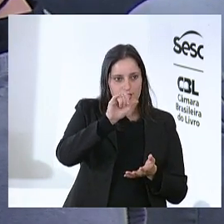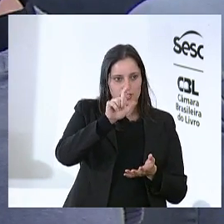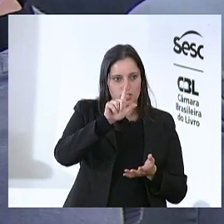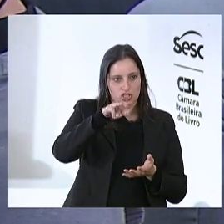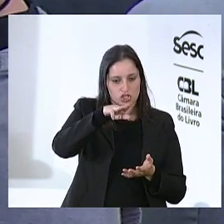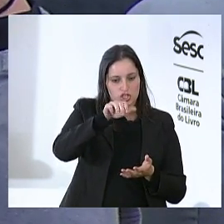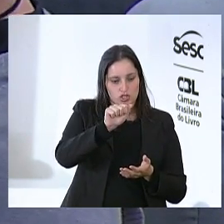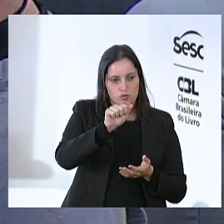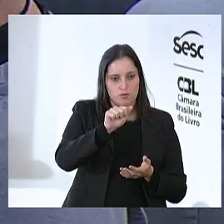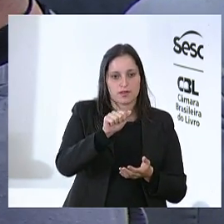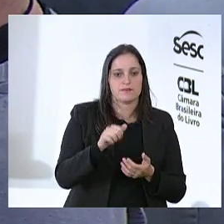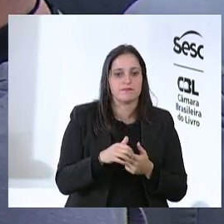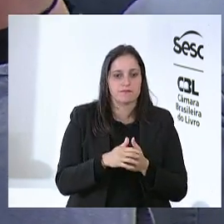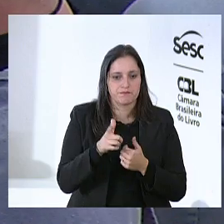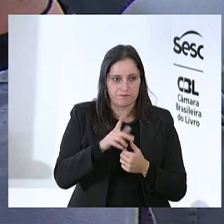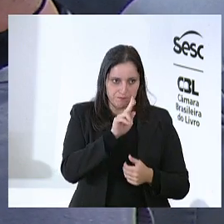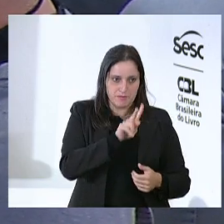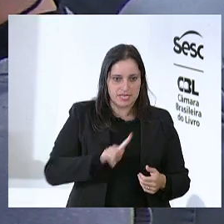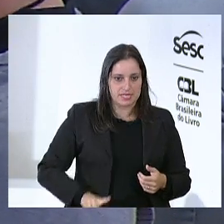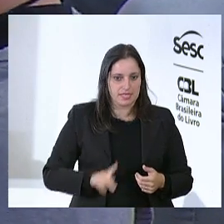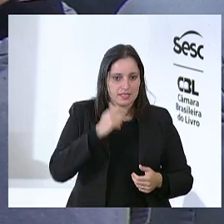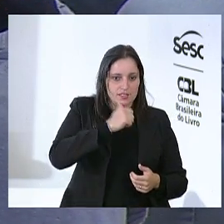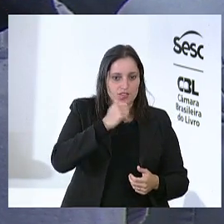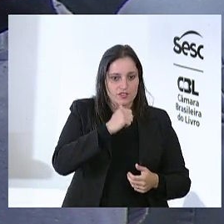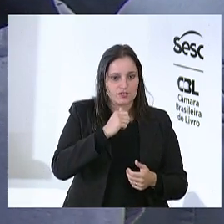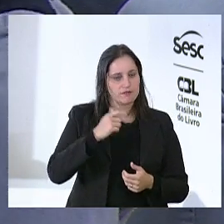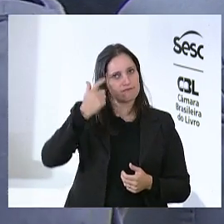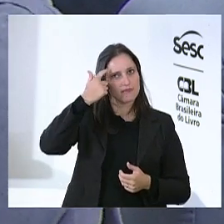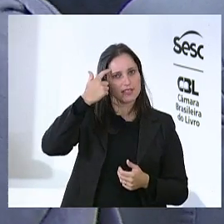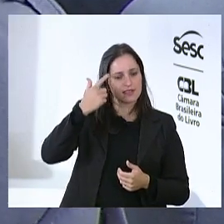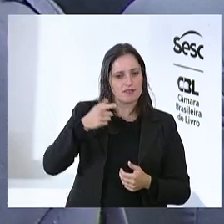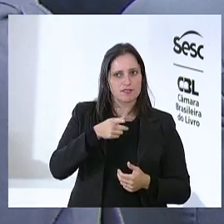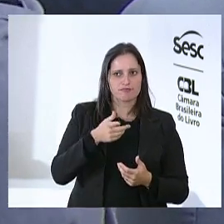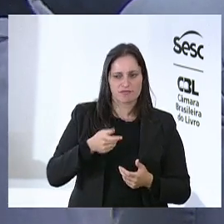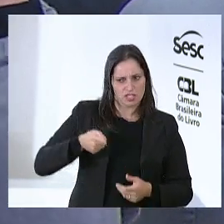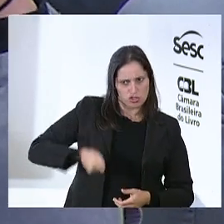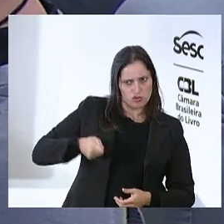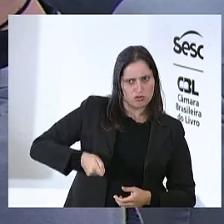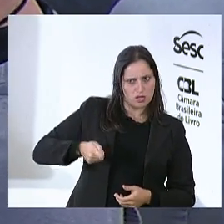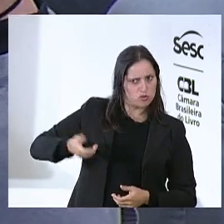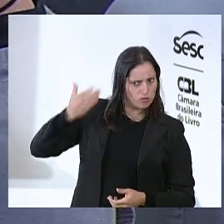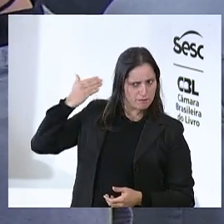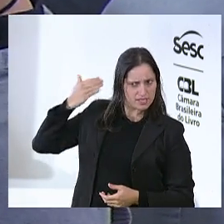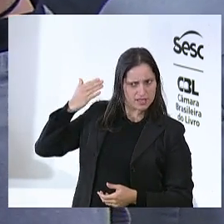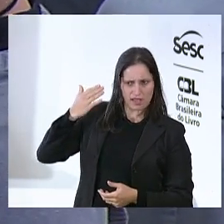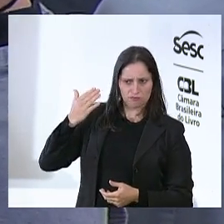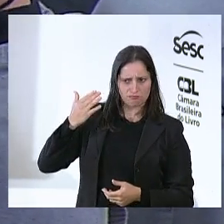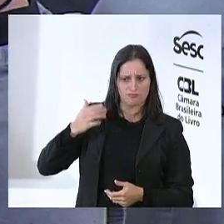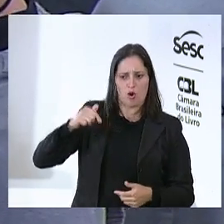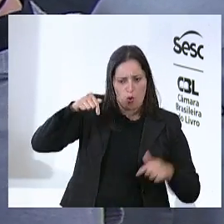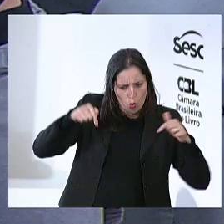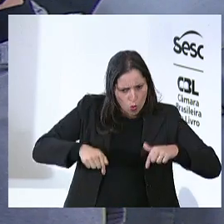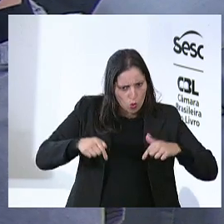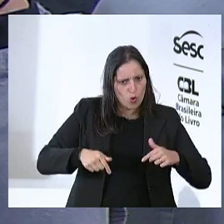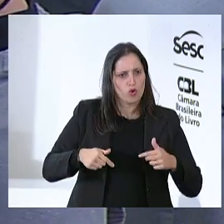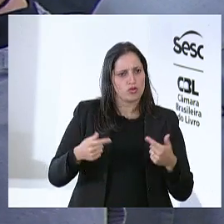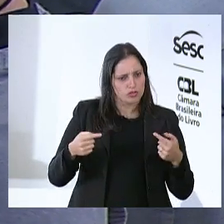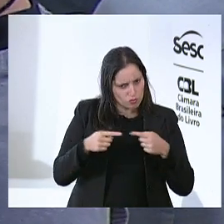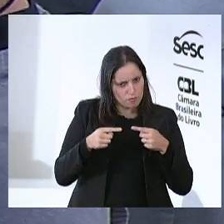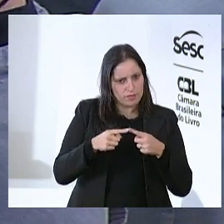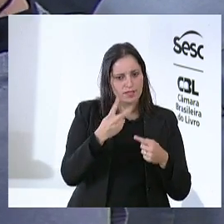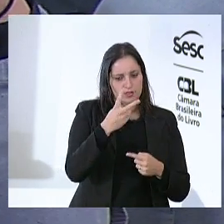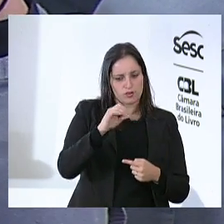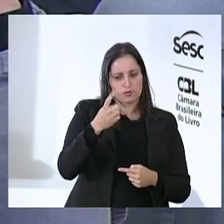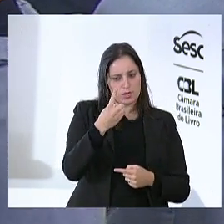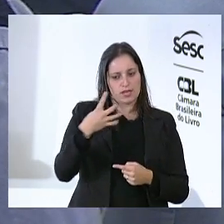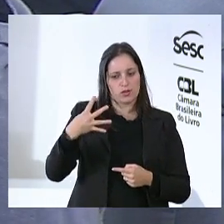suceder ao Lula, e ele falou, ditadura? Mas que ditadura? E a ditadura da Dilma Rousseff? Né? Quer dizer, ele, além de debochar da questão da